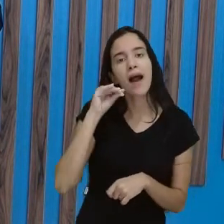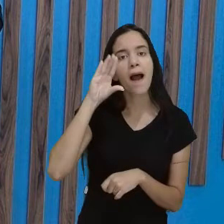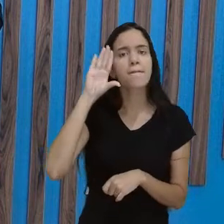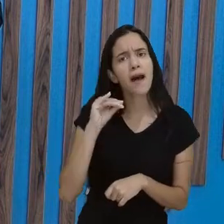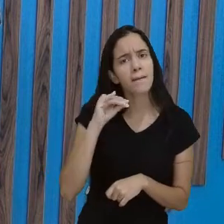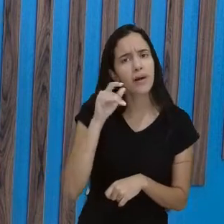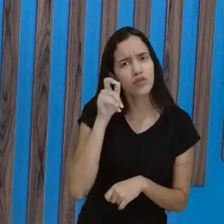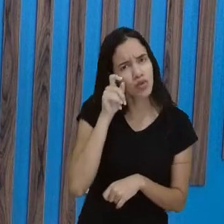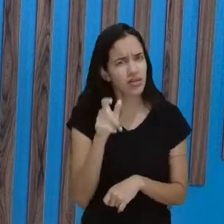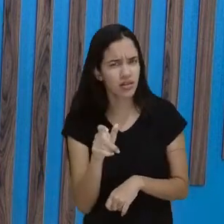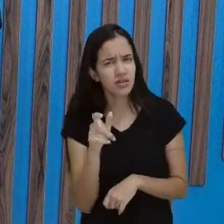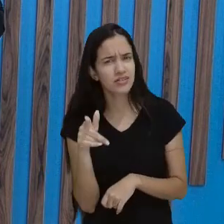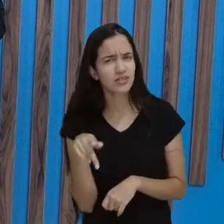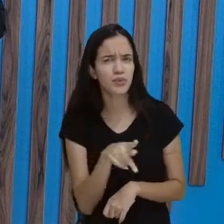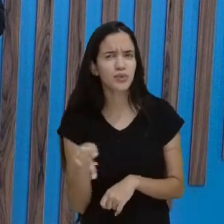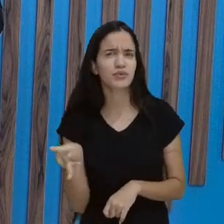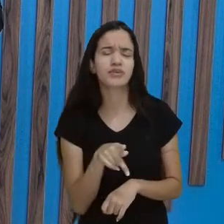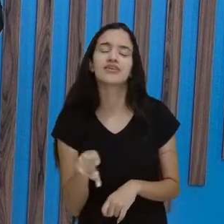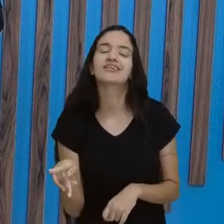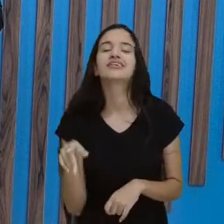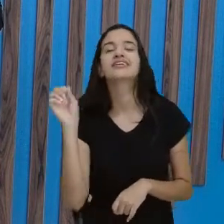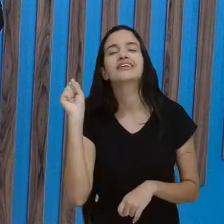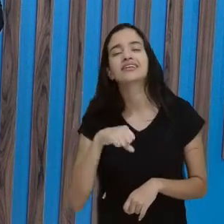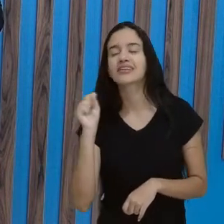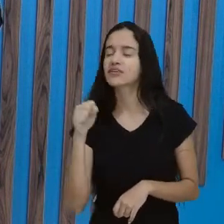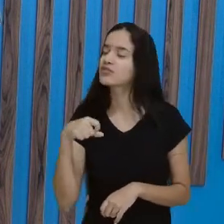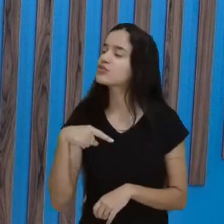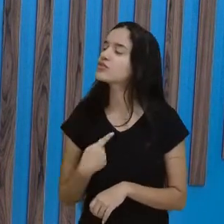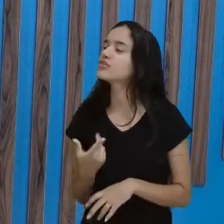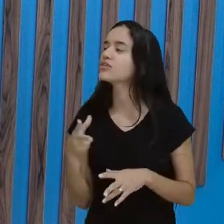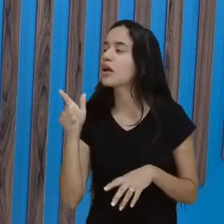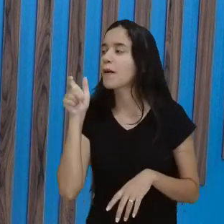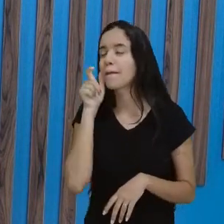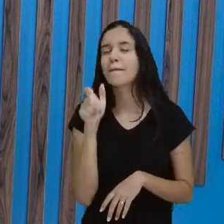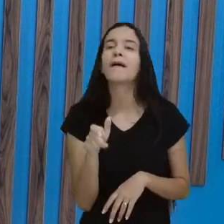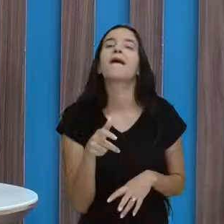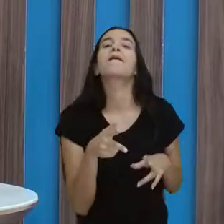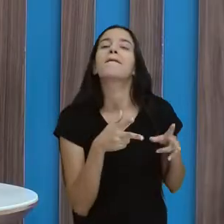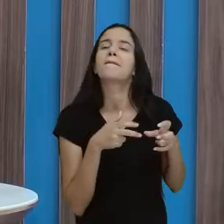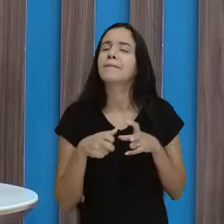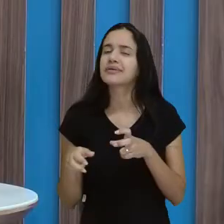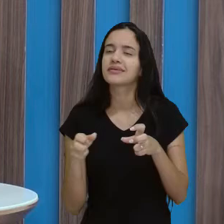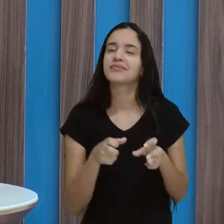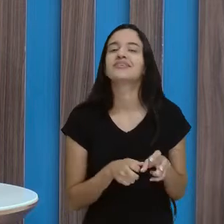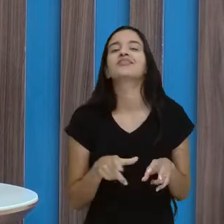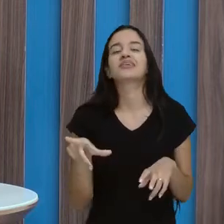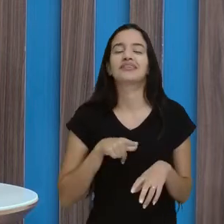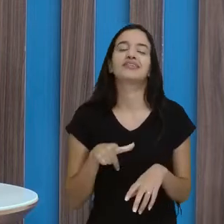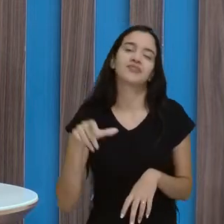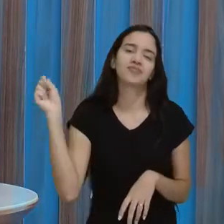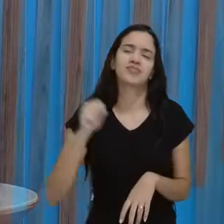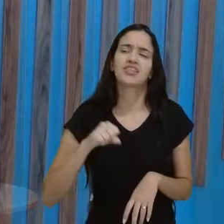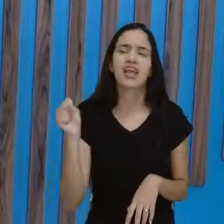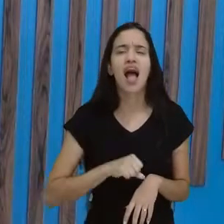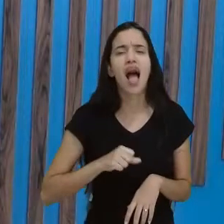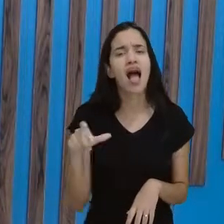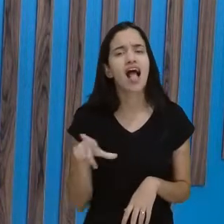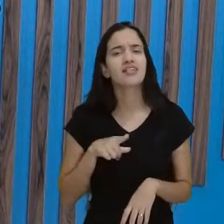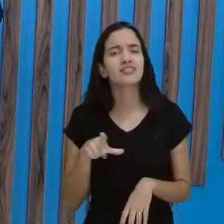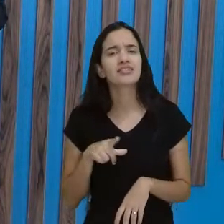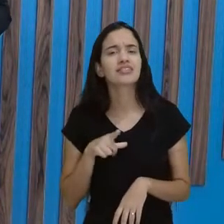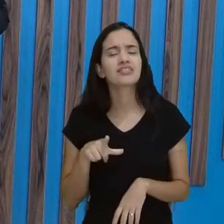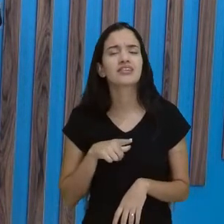três. Não é interessante isso, professora Kátia? Sim. Você já tinha prestado atenção a esse respeito? Sim. Pois é. Tenta falar aí